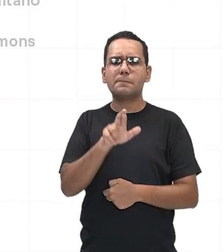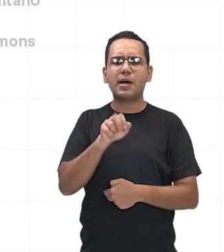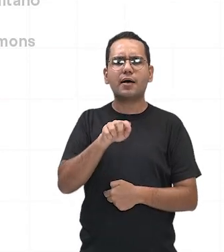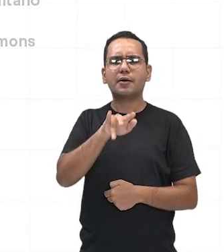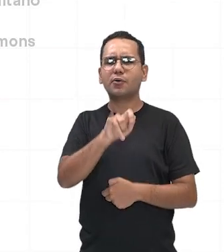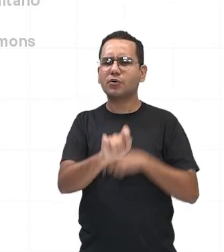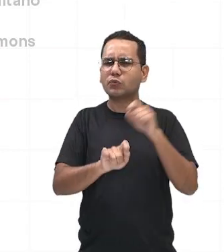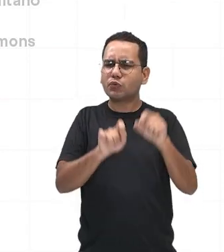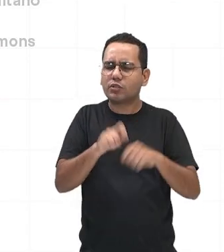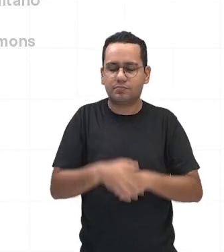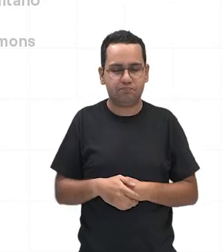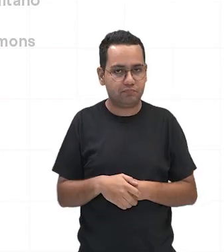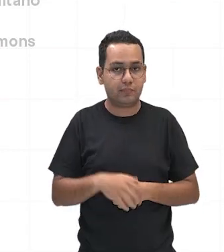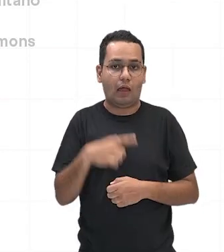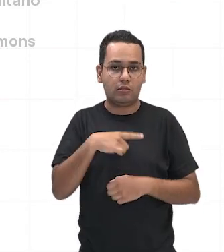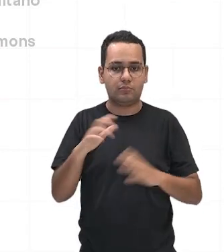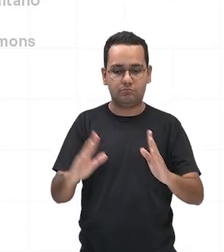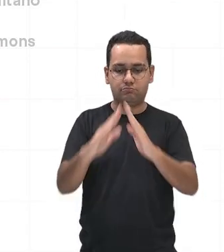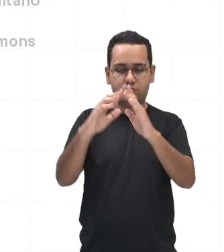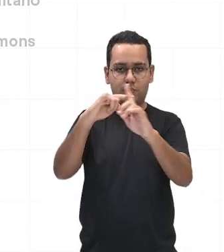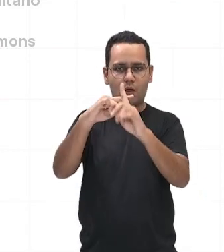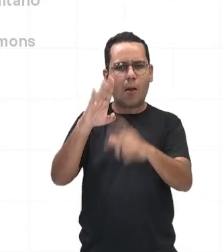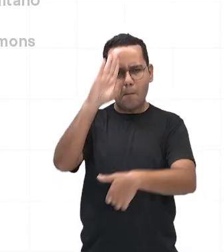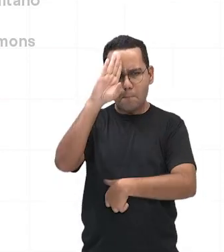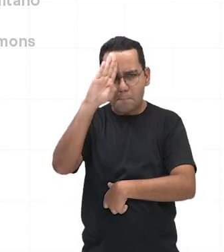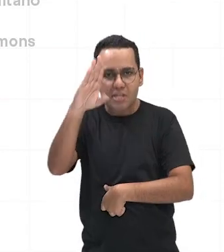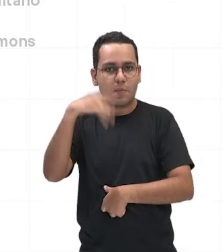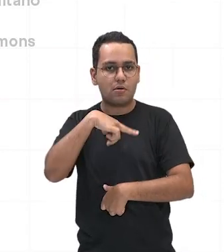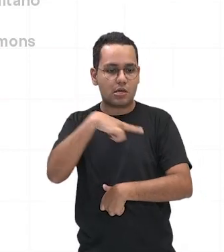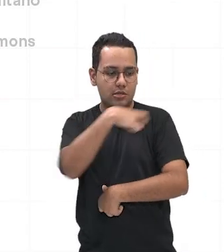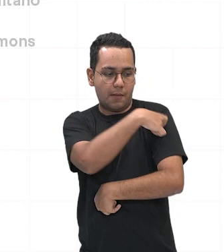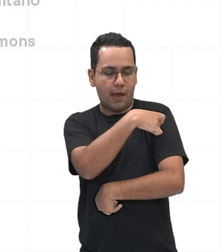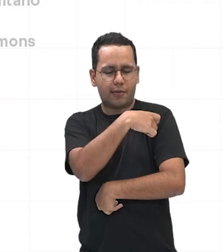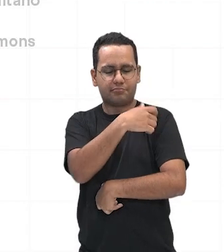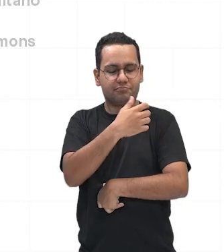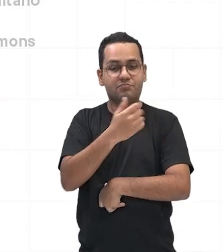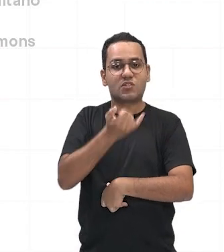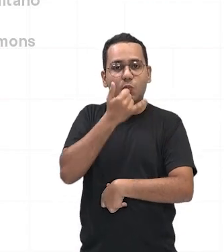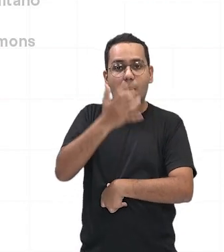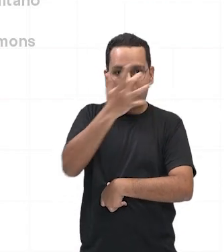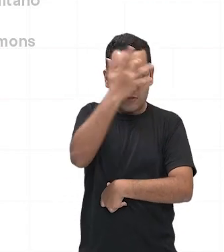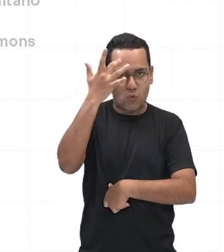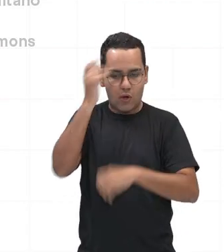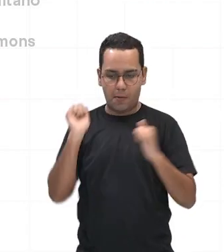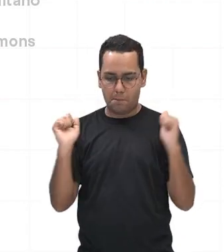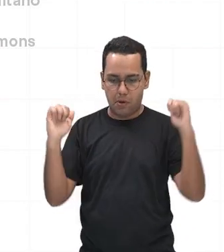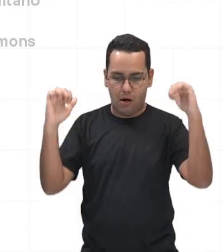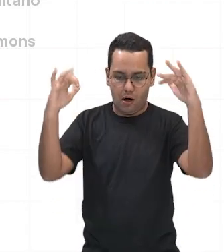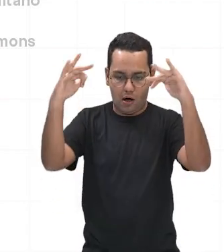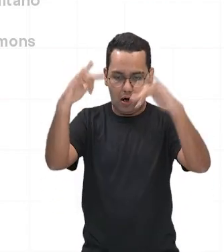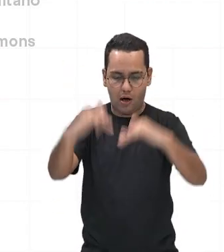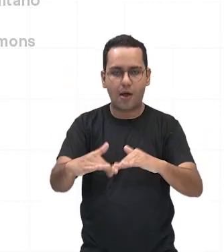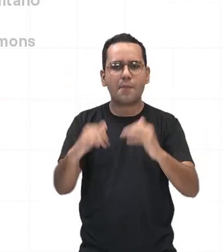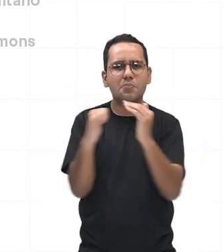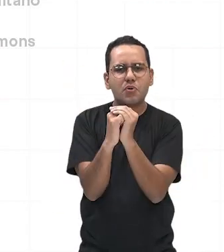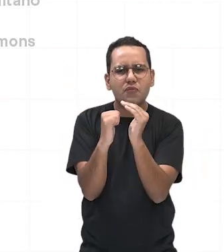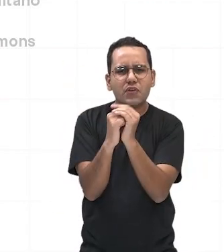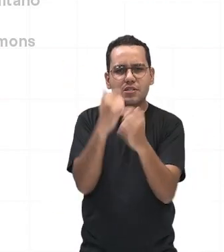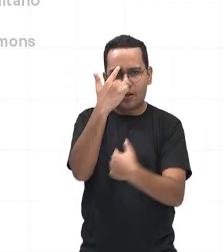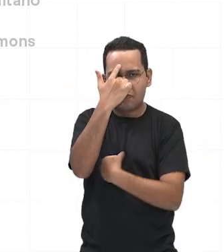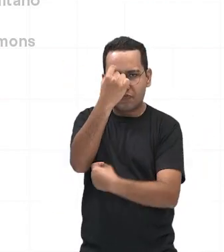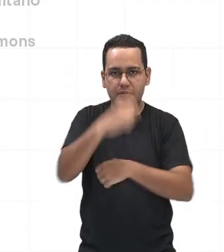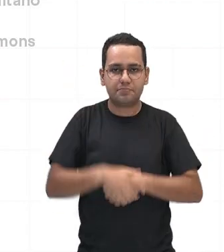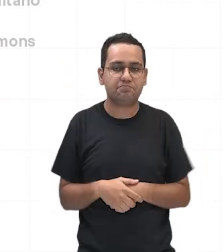uma congregação de fiéis que se reuniam no templo religioso. Acima dele estava, então, quem?